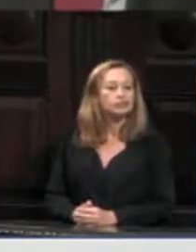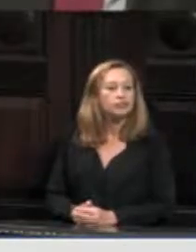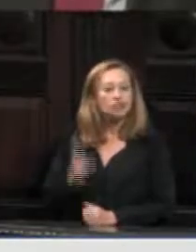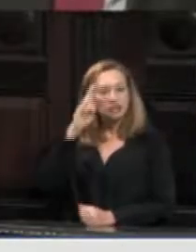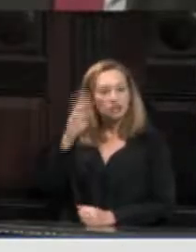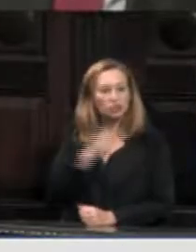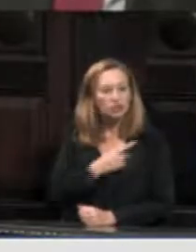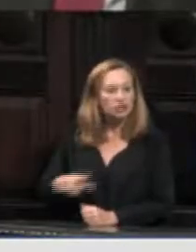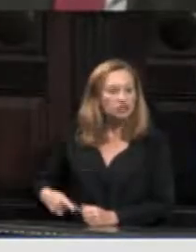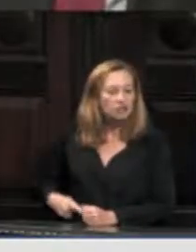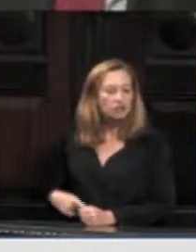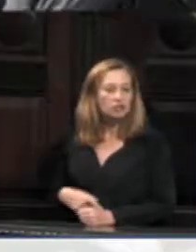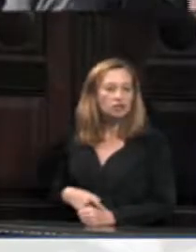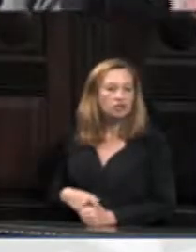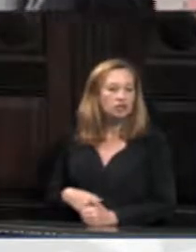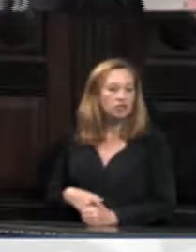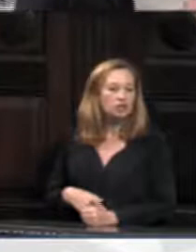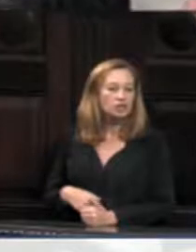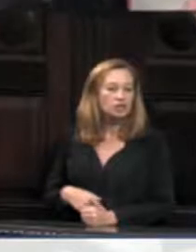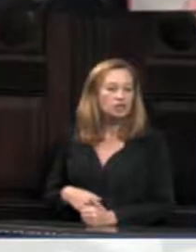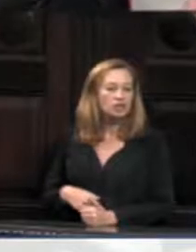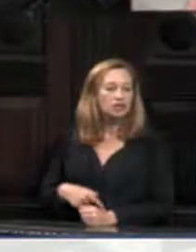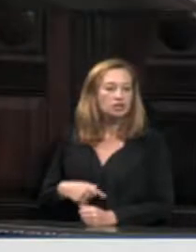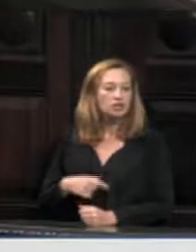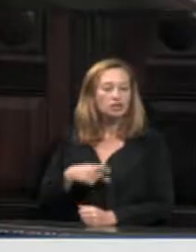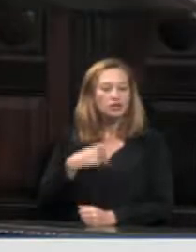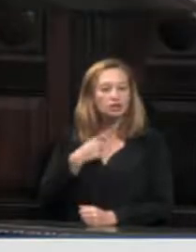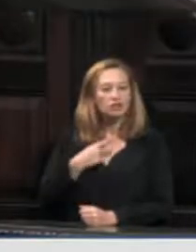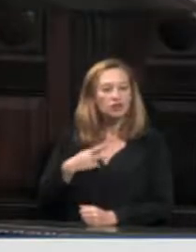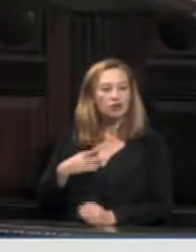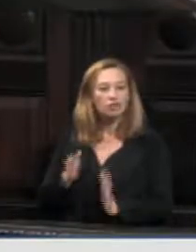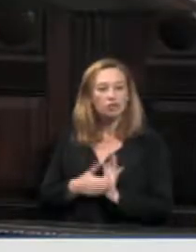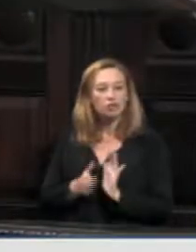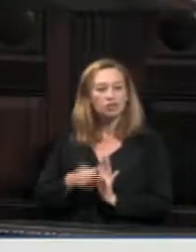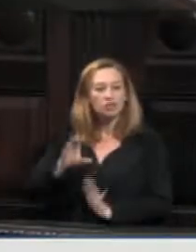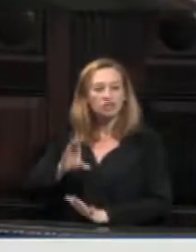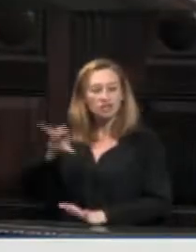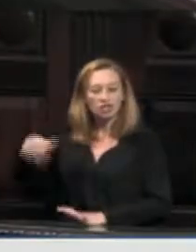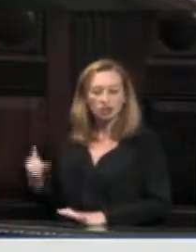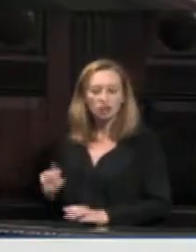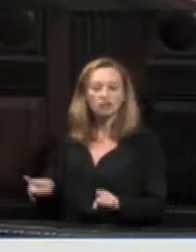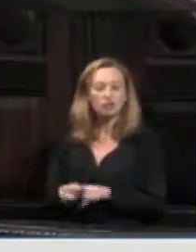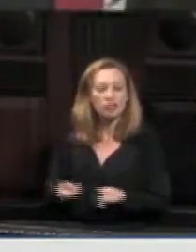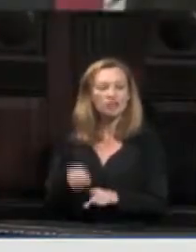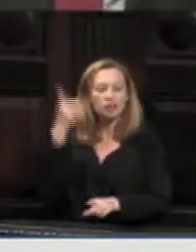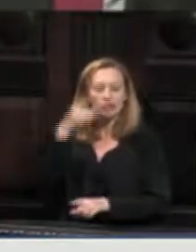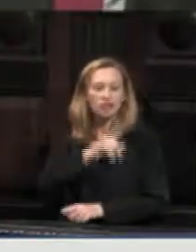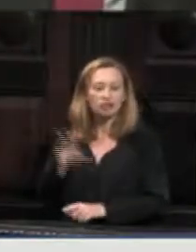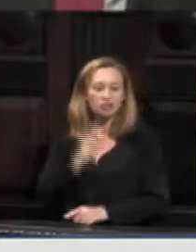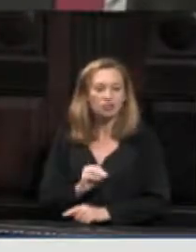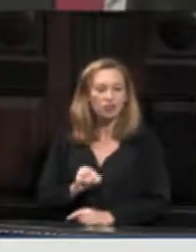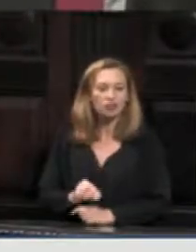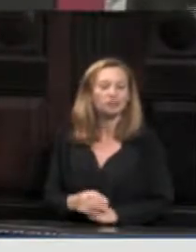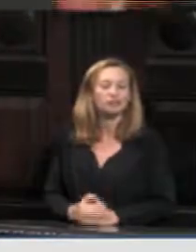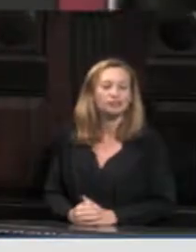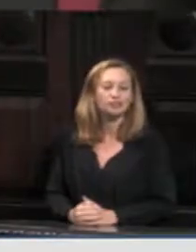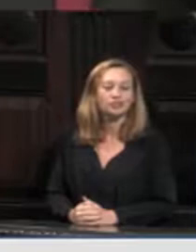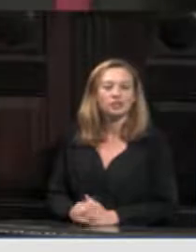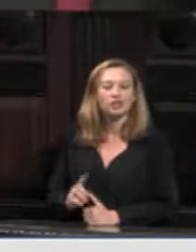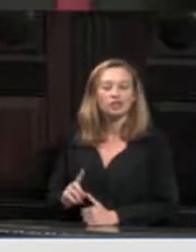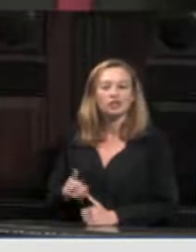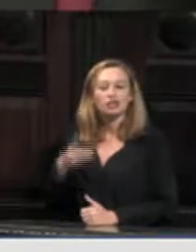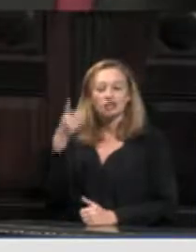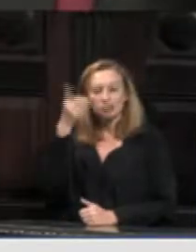Senhor presidente, eu acompanho o parecer que eu dei pela CCJ e o deputado Luiz Paulo leu para mim. Muito obrigado, senhor presidente. Pela Comissão de Transporte, deputado